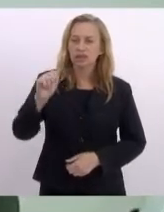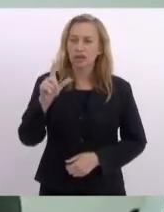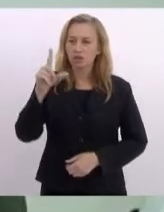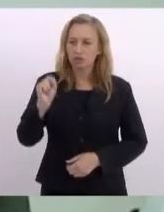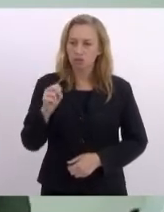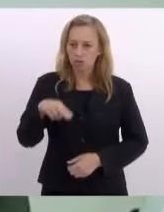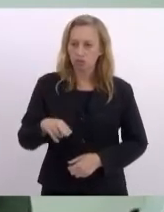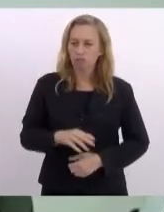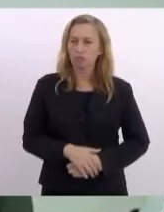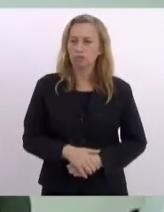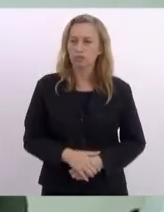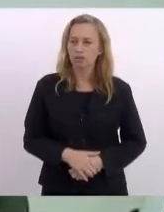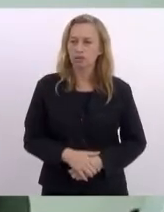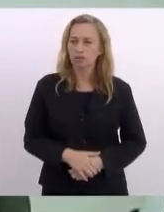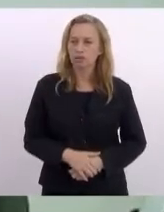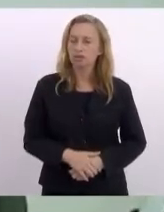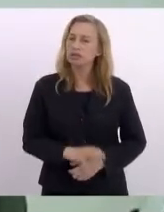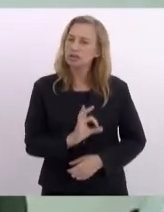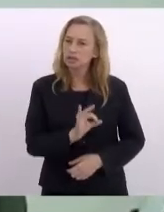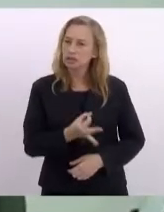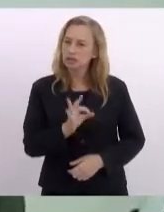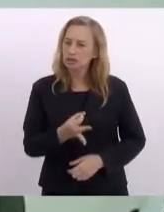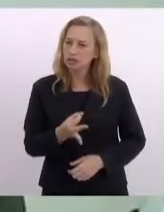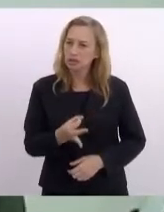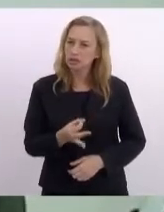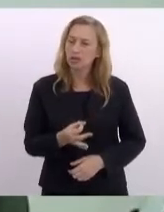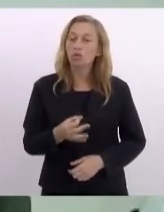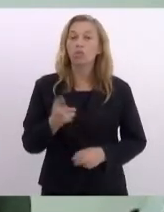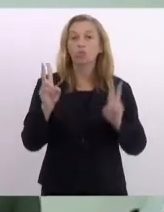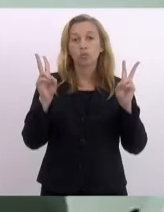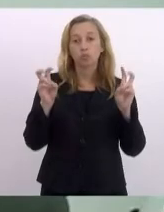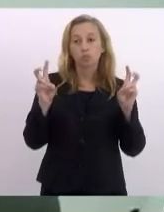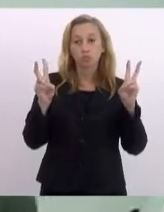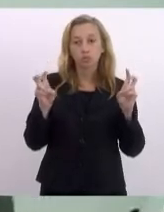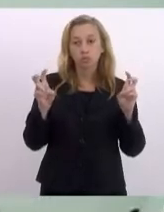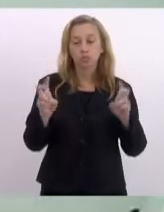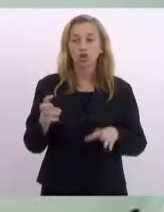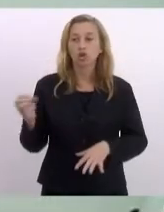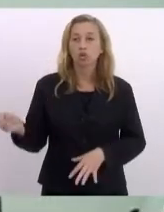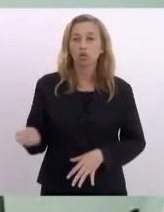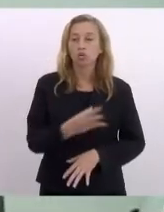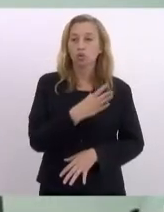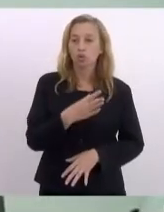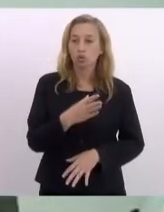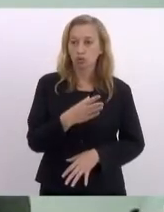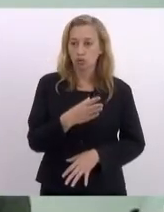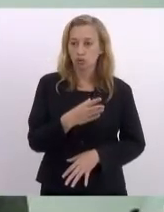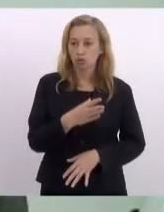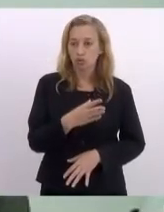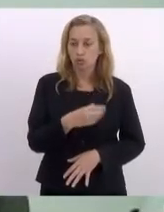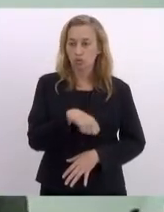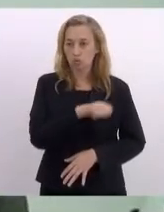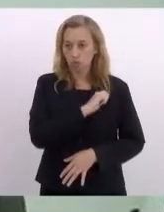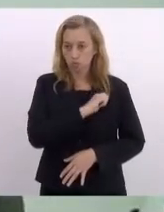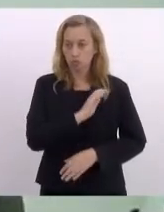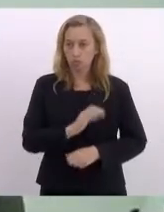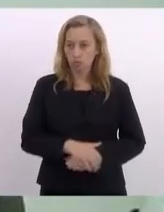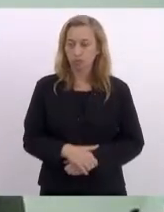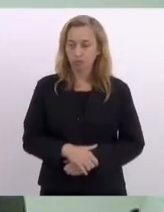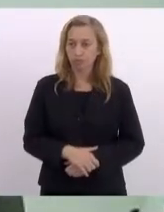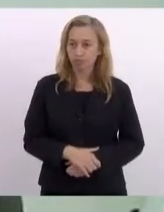Rocha. E evidente que o tema foi o novo regime de recuperação